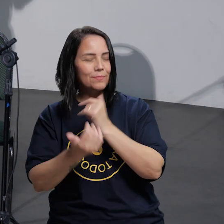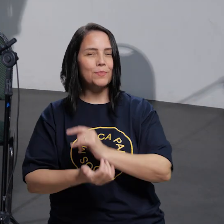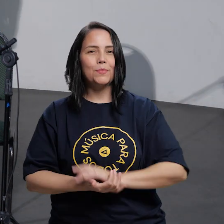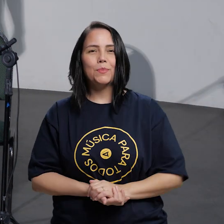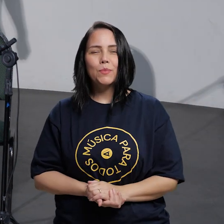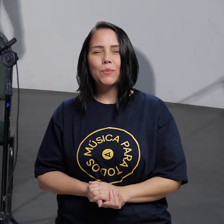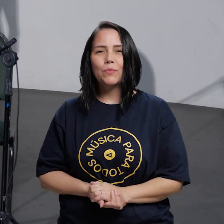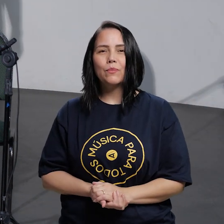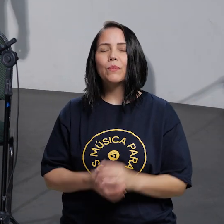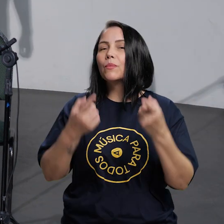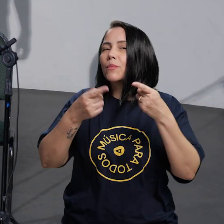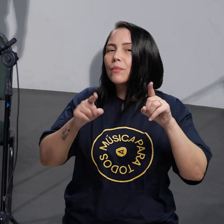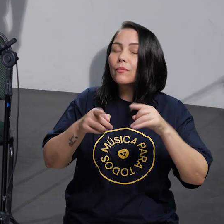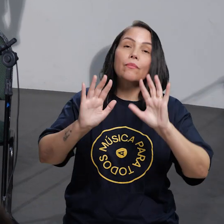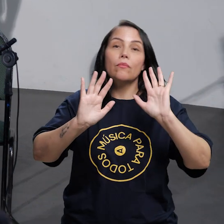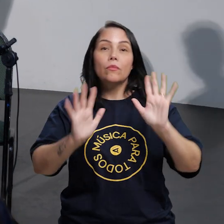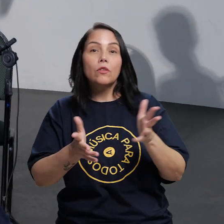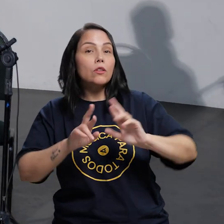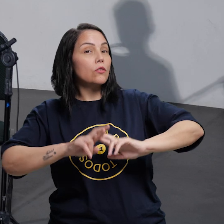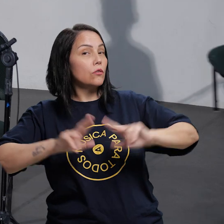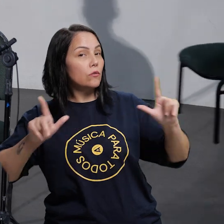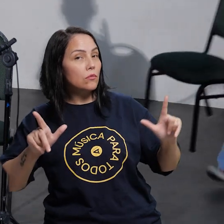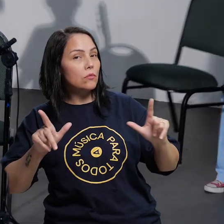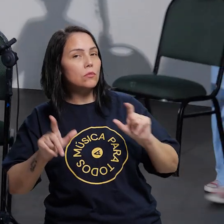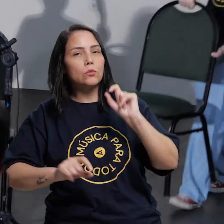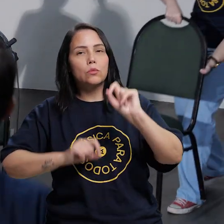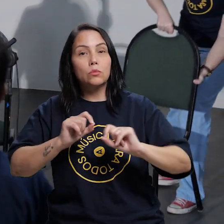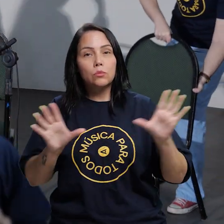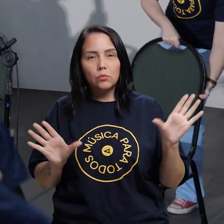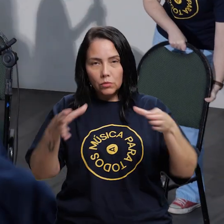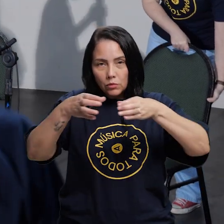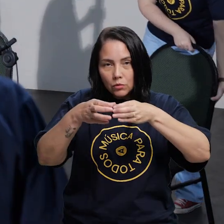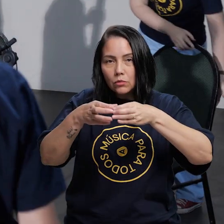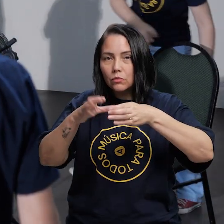Nessa música aqui a gente já trabalhou diferente, né? Essa é uma turma.